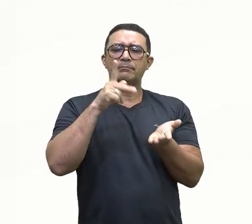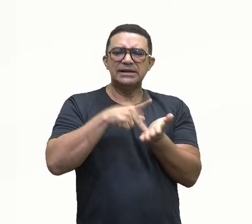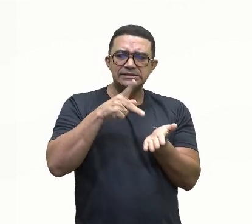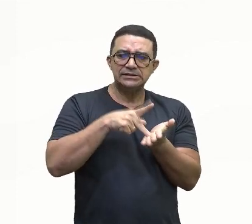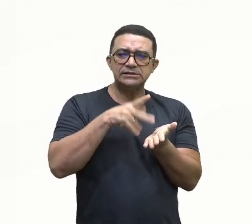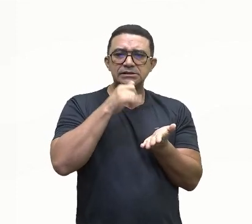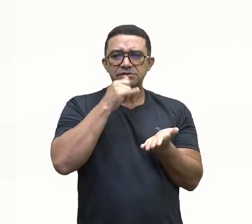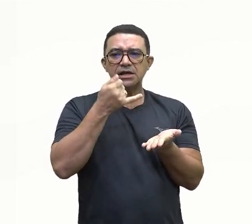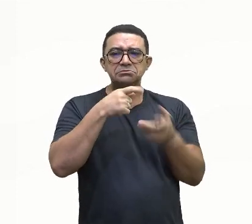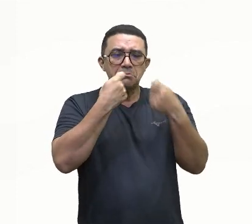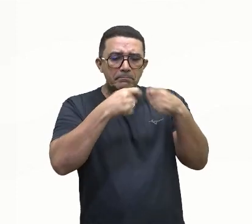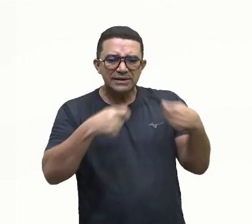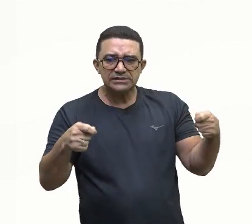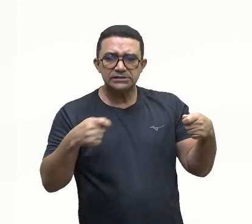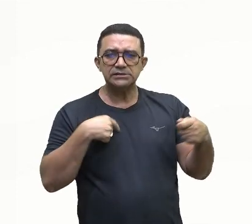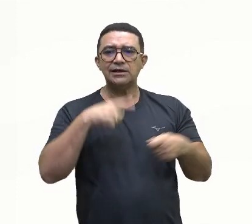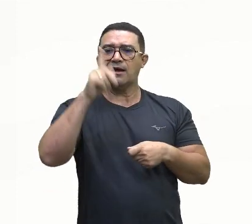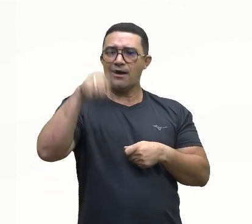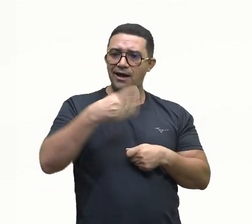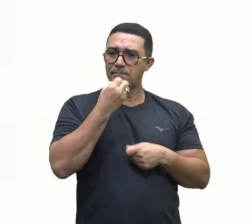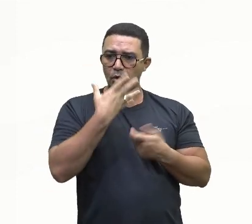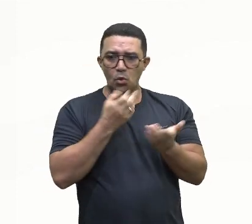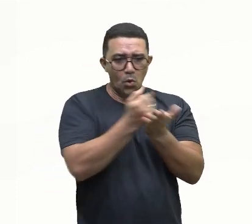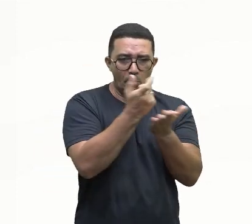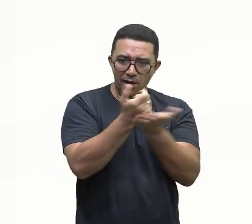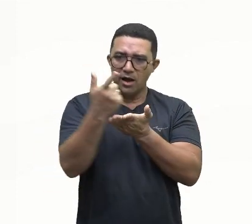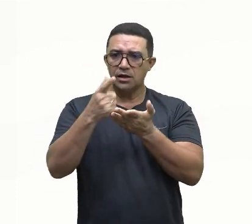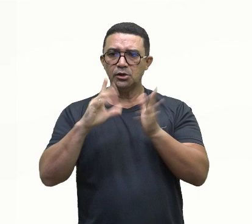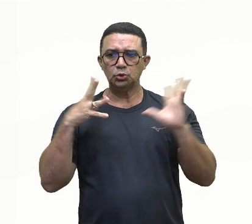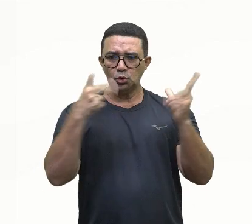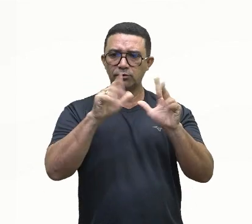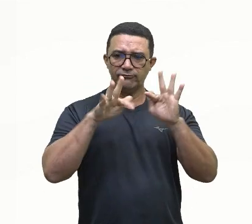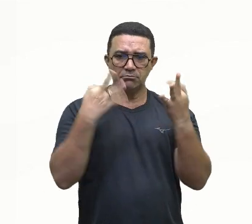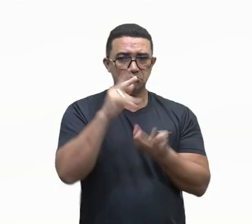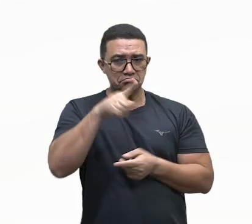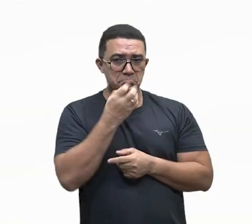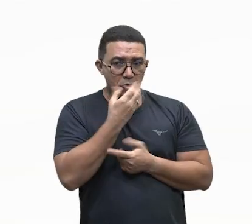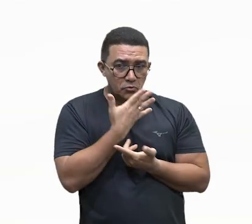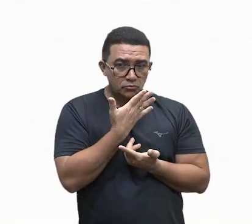ser benéfico para todos da família.